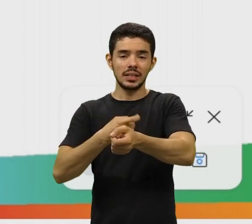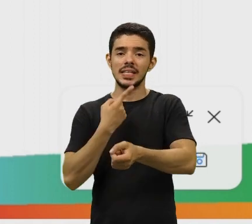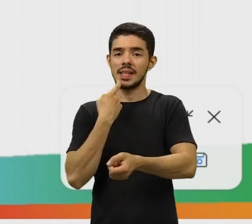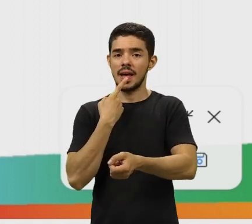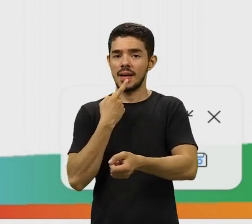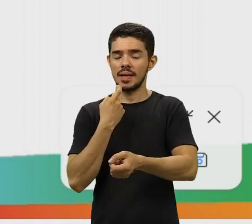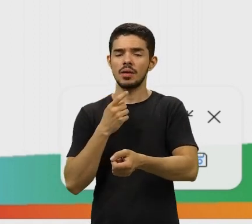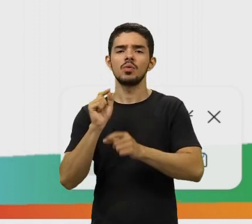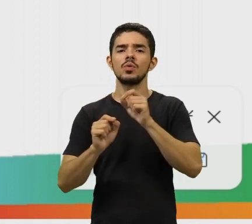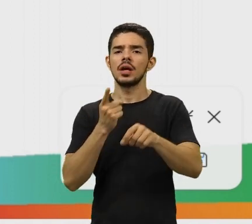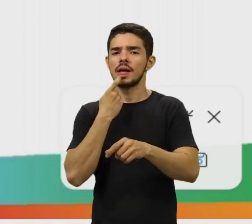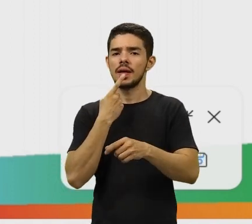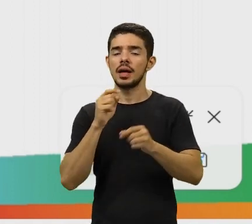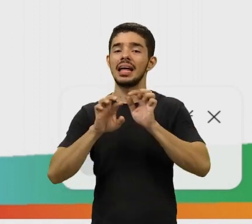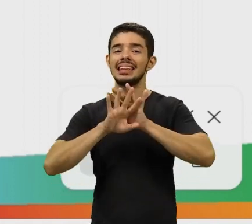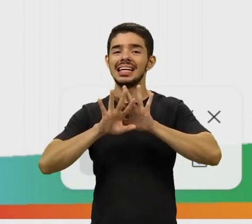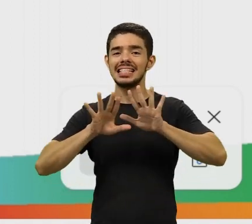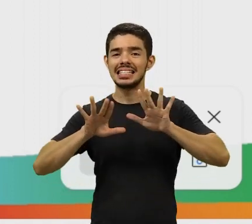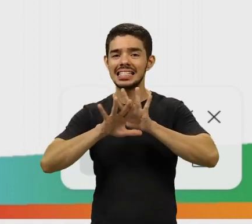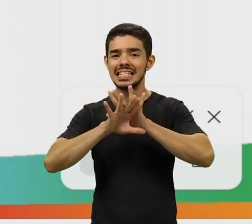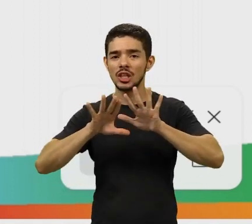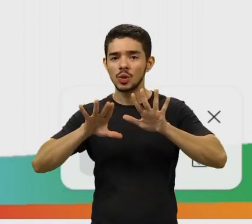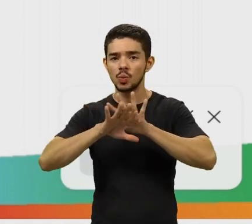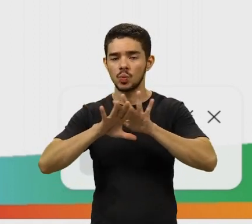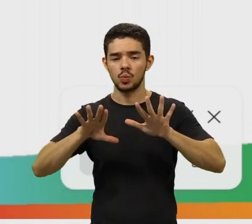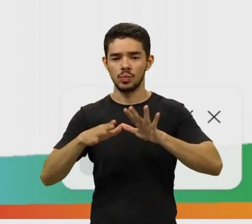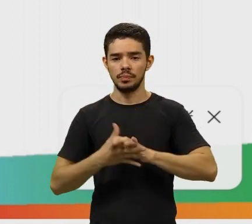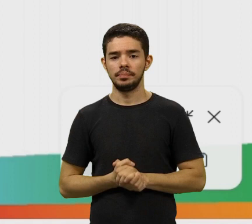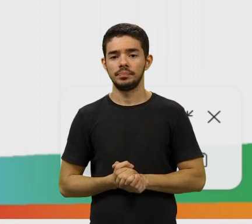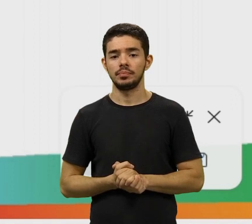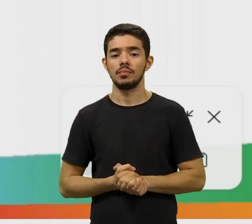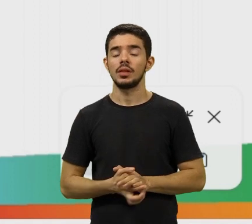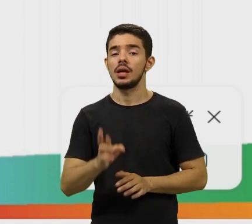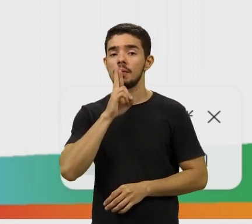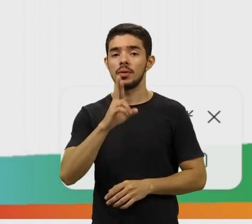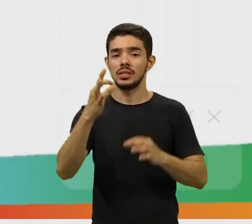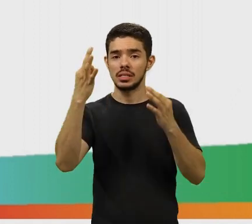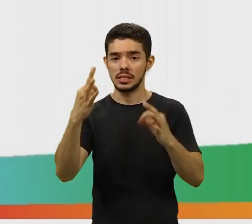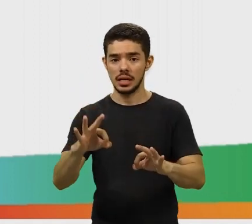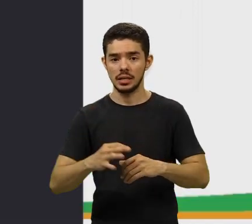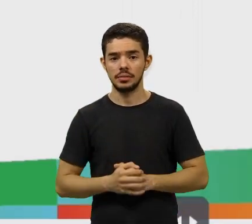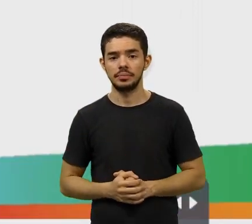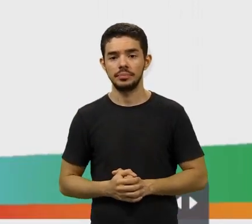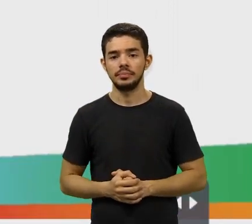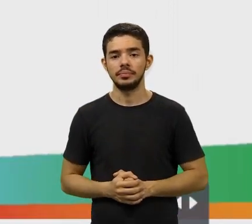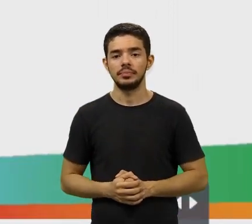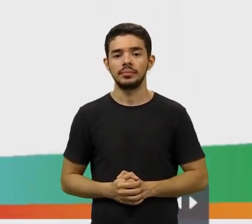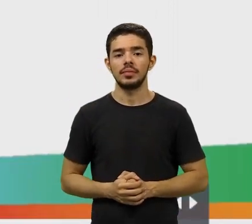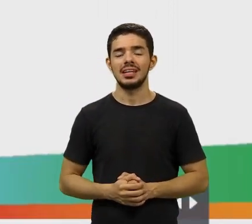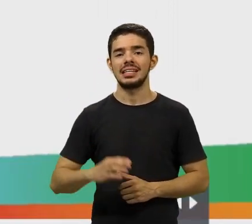o sangue? O sangue é um tecido conjuntivo. Então, a alternativa correta é